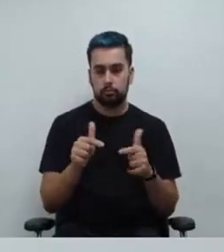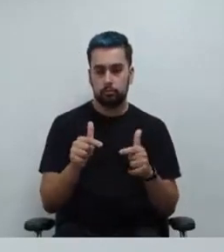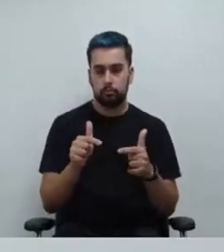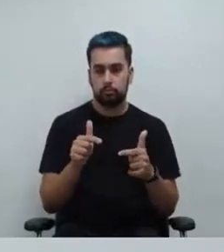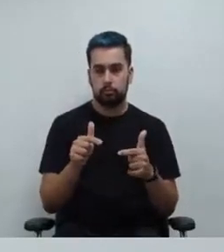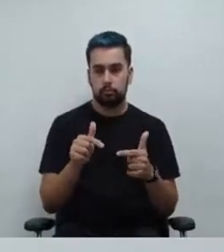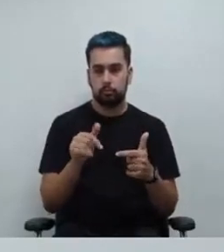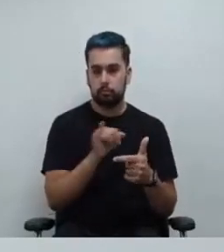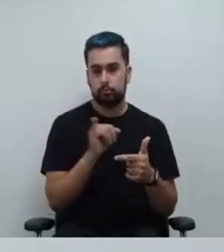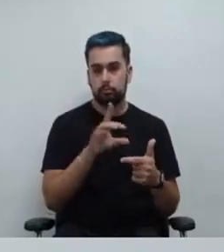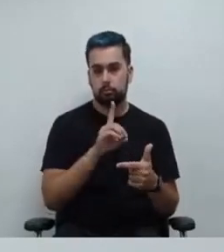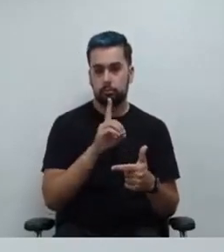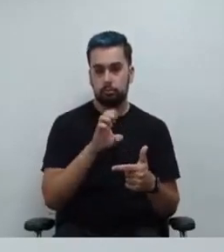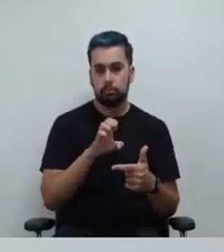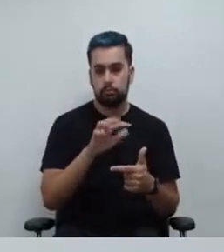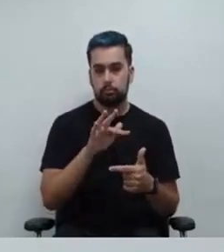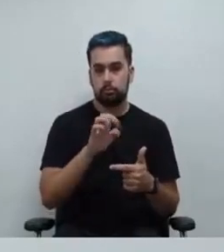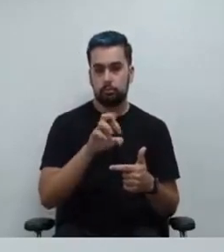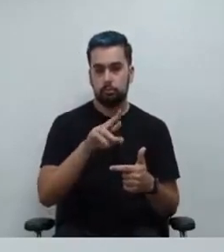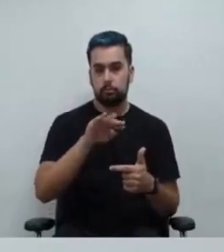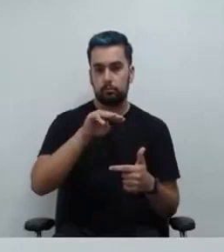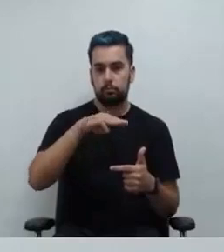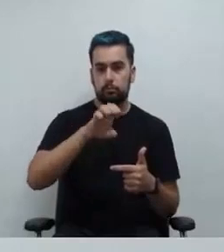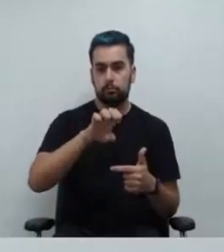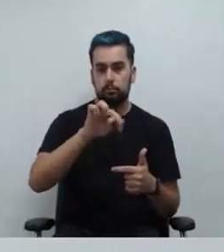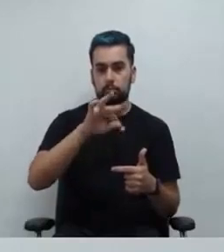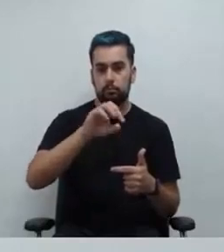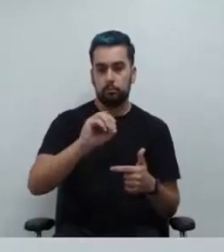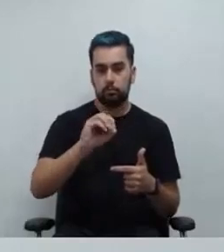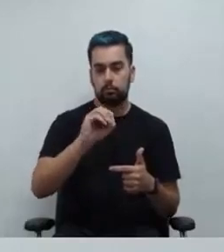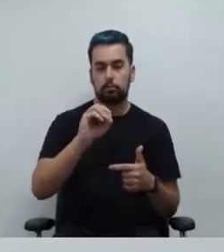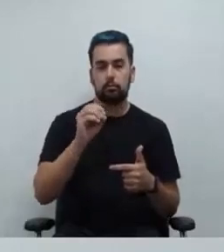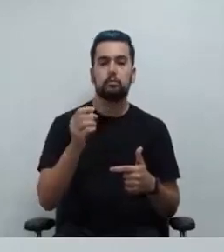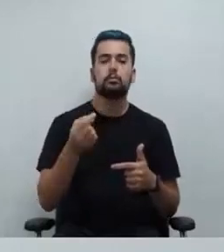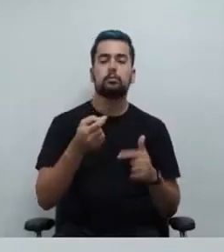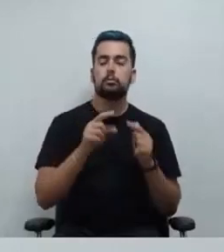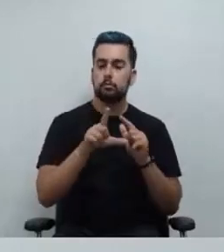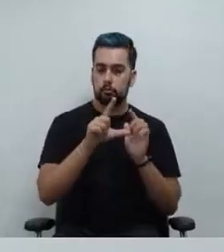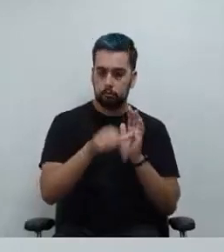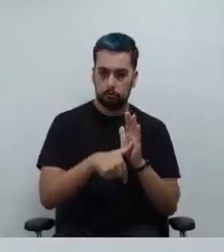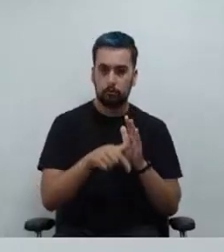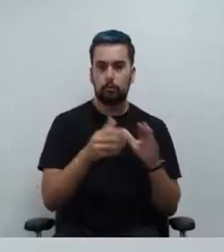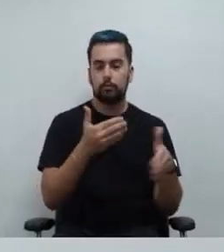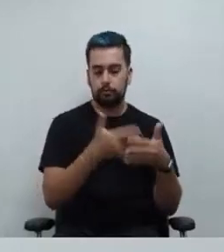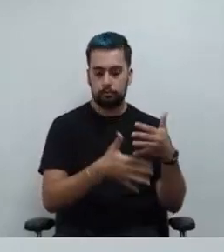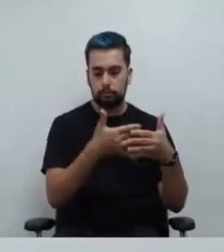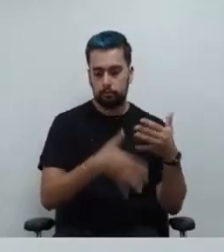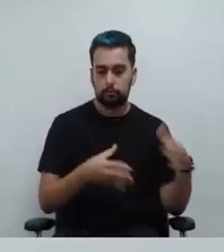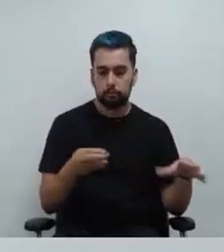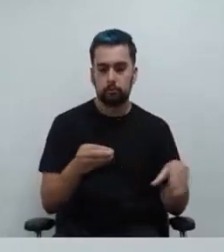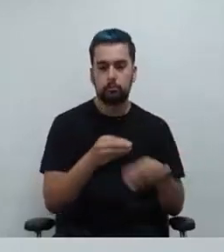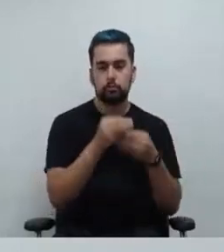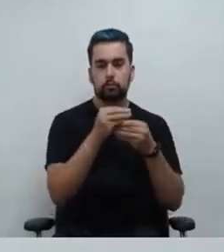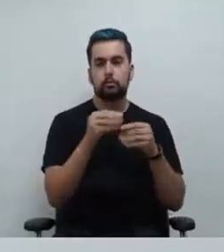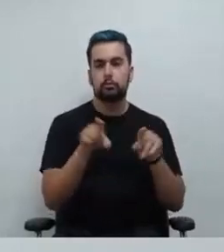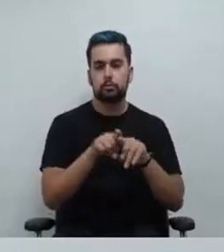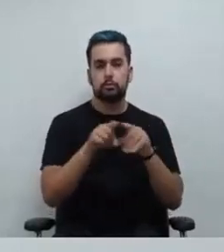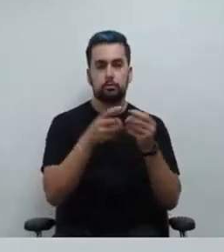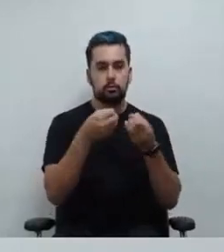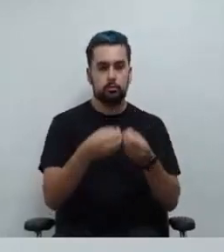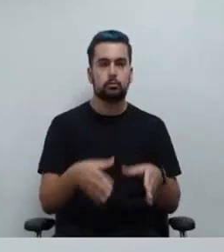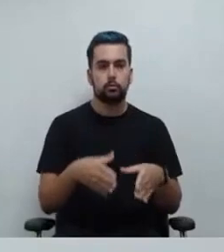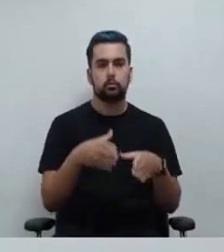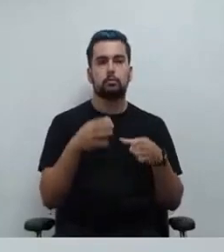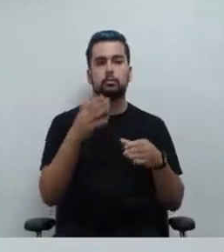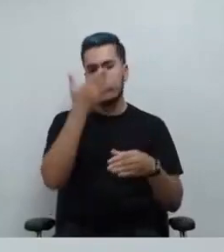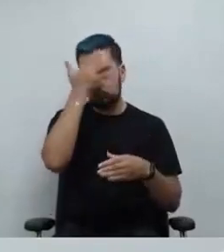o deferimento posterior, a pessoa será incluída na lista, ainda que a posteriori, sem nenhum prejuízo a candidato ou